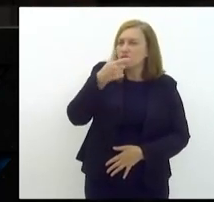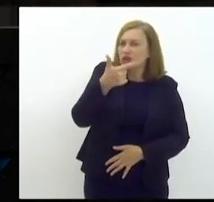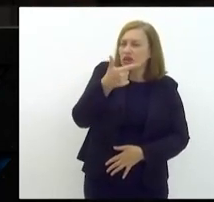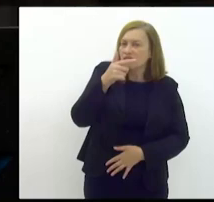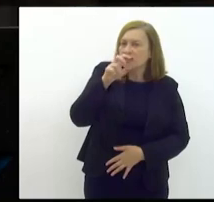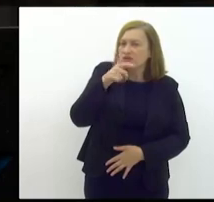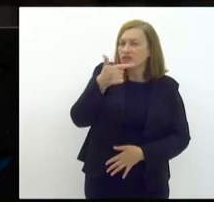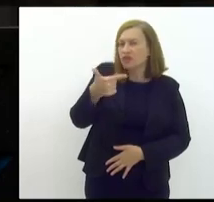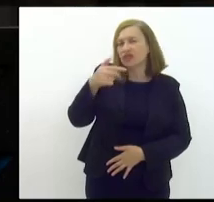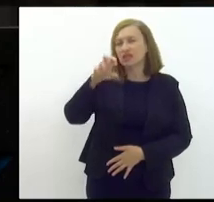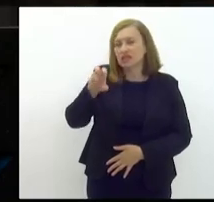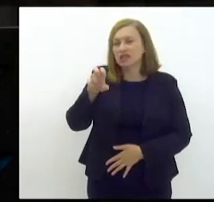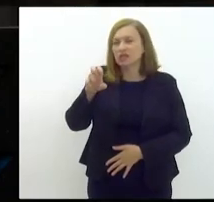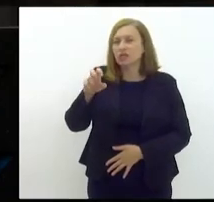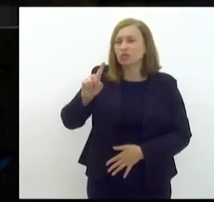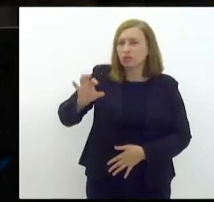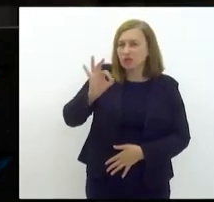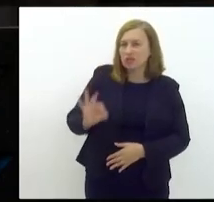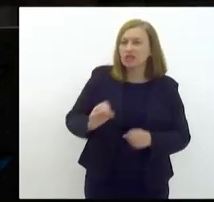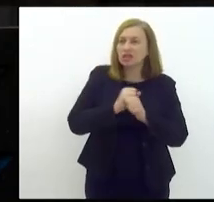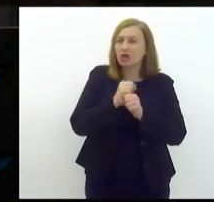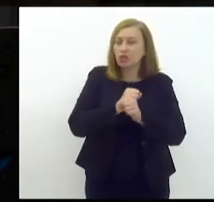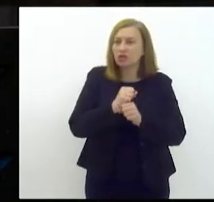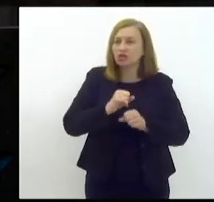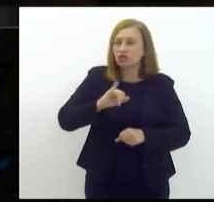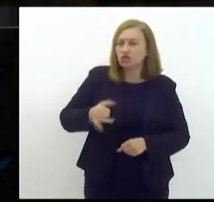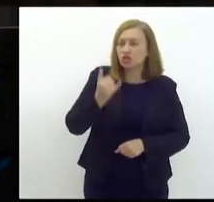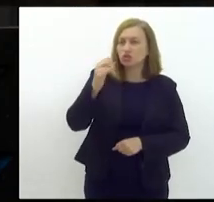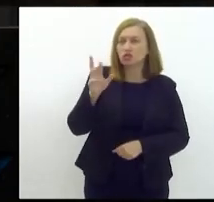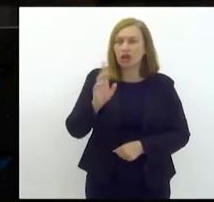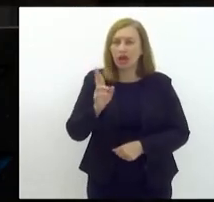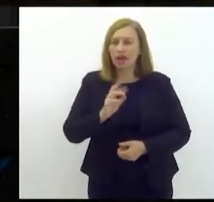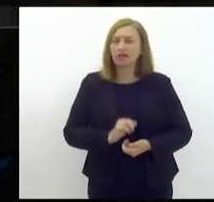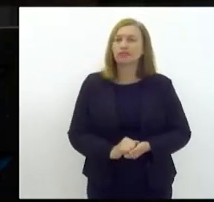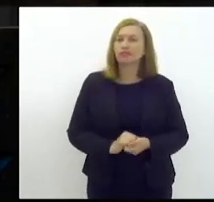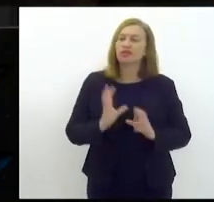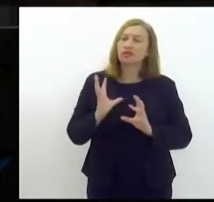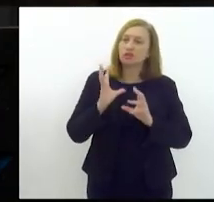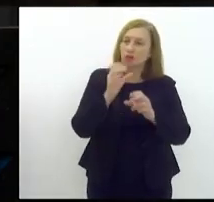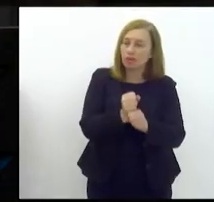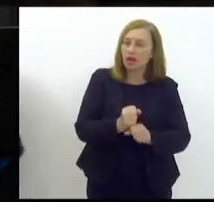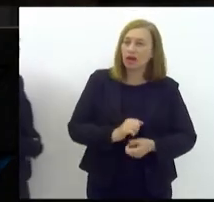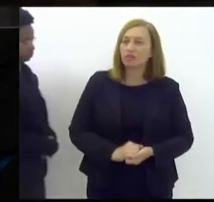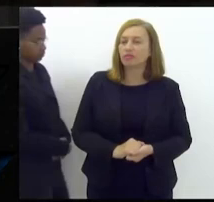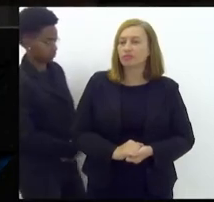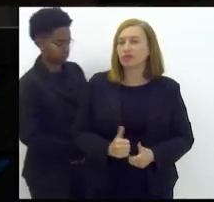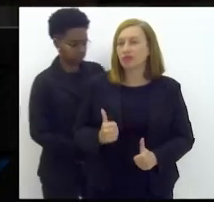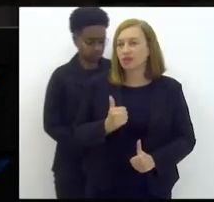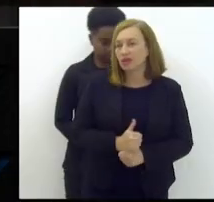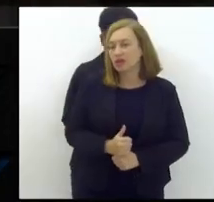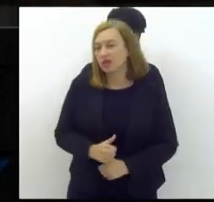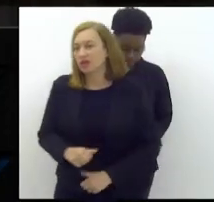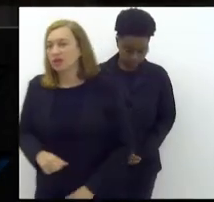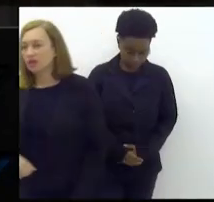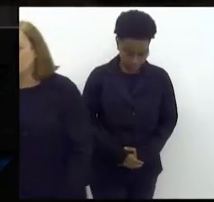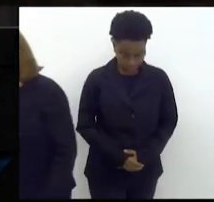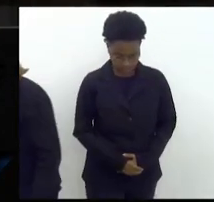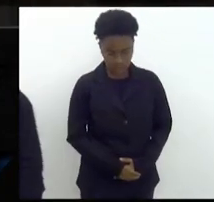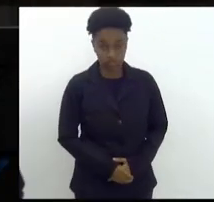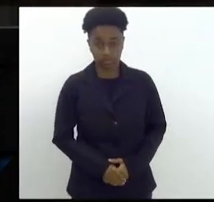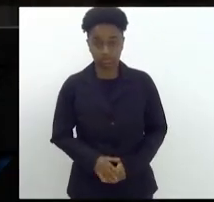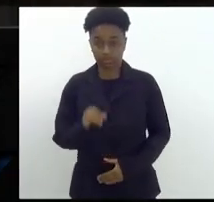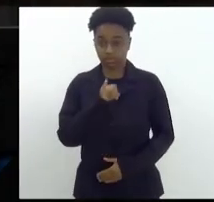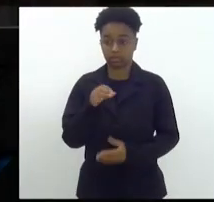5,25% ao ano de juros reais se somarmos por exemplo o ano de